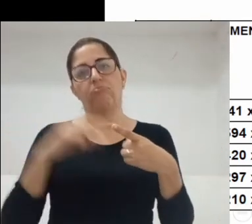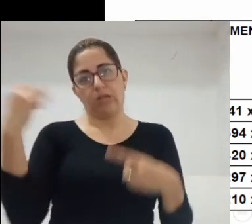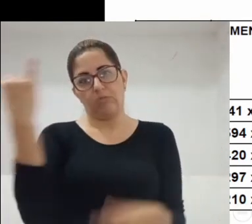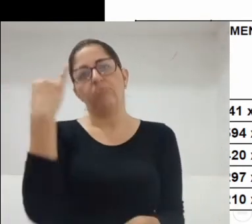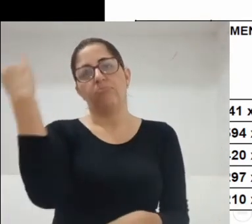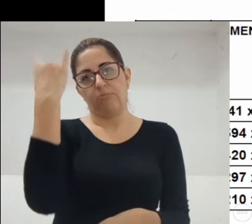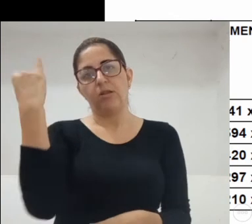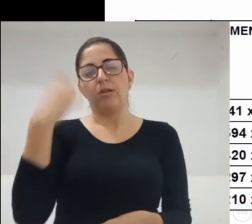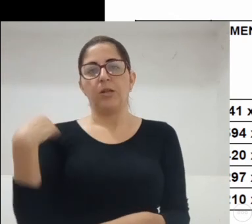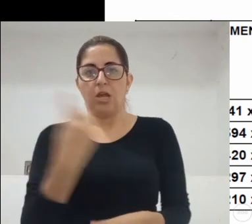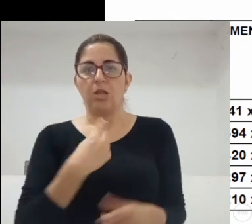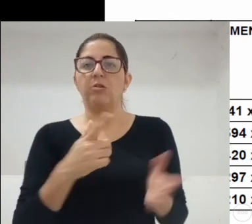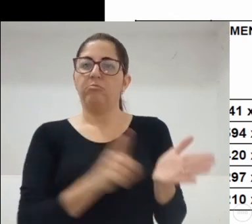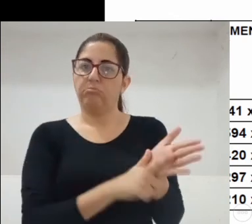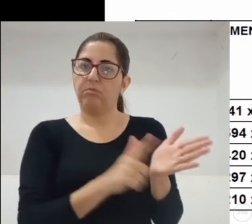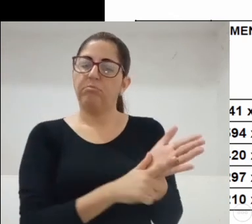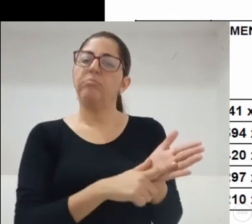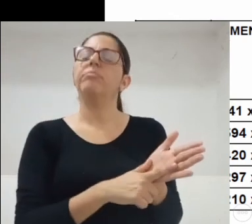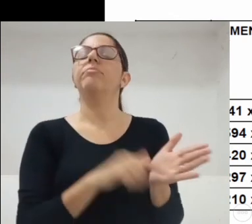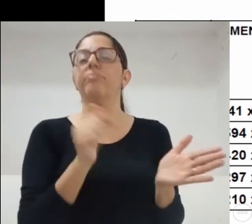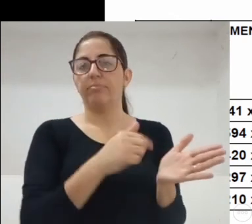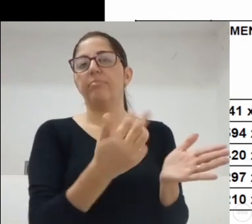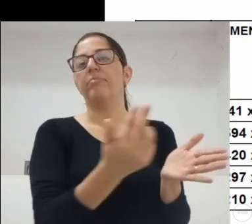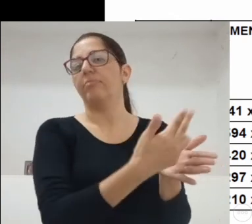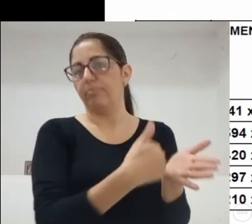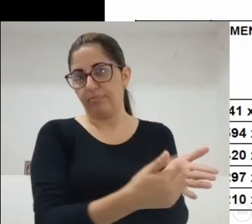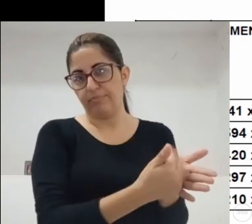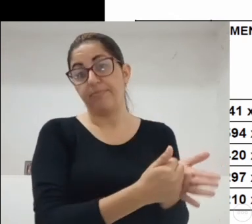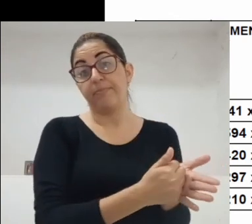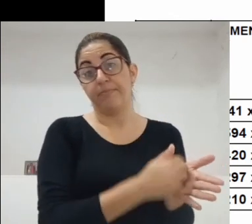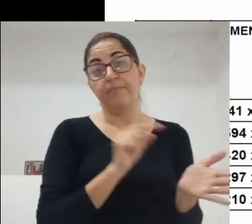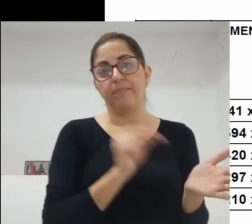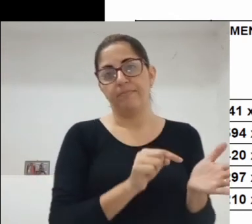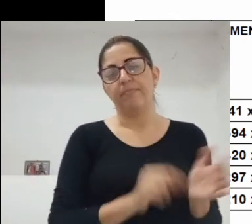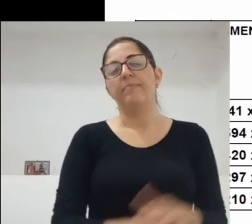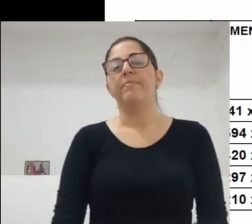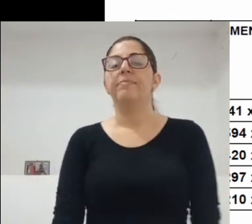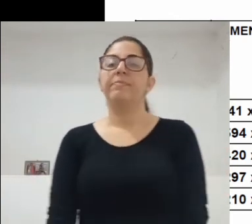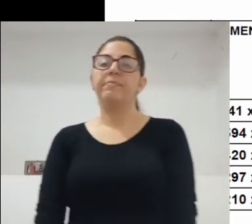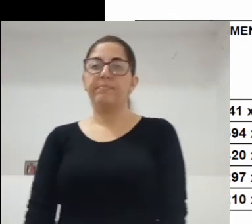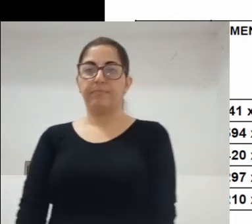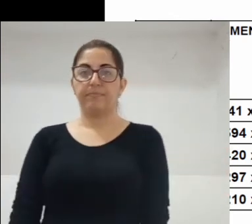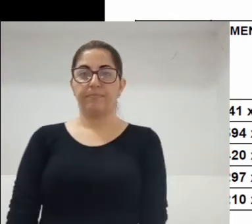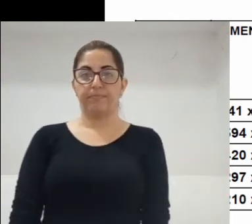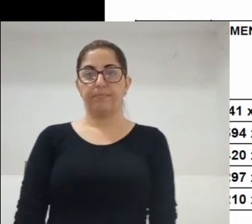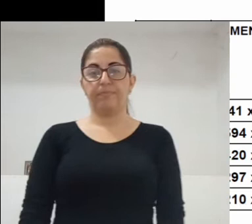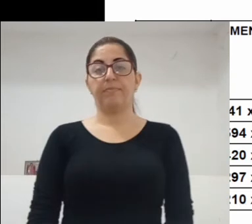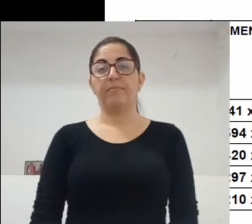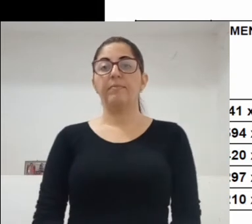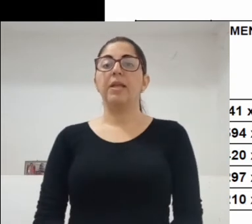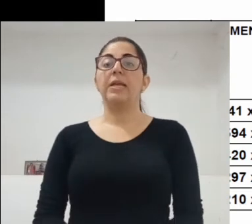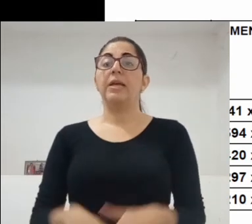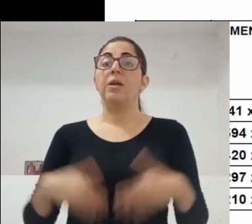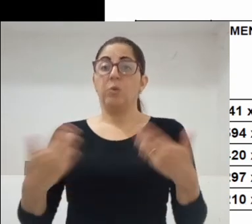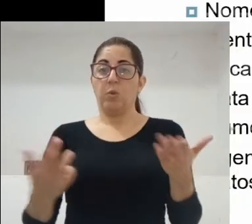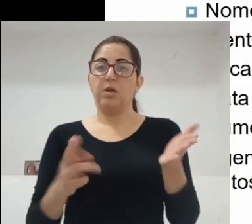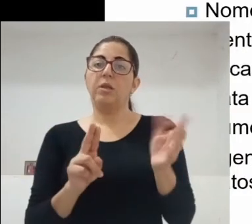questão do comprimento das legendas, que também é importante, um elemento super importante da nossa folha de